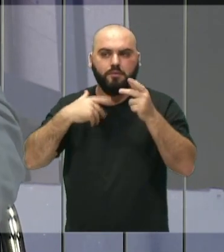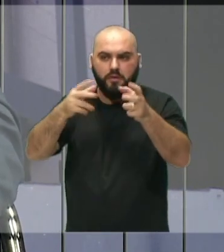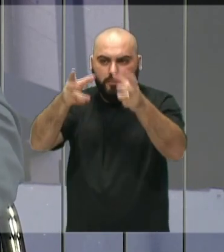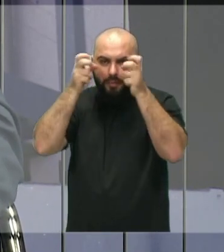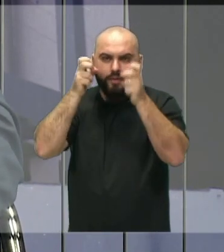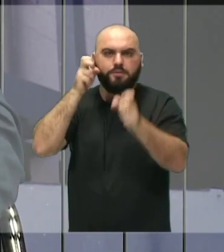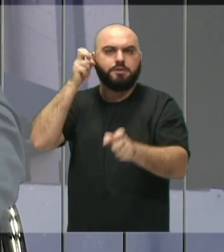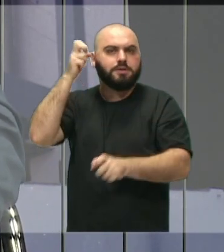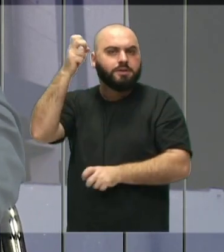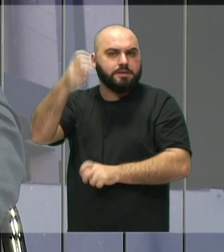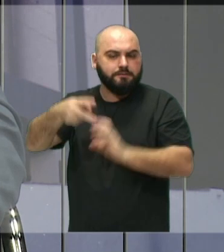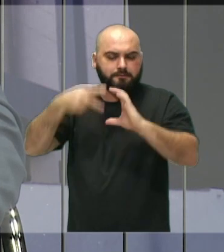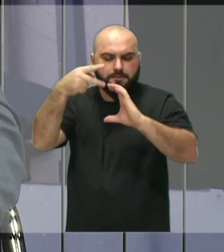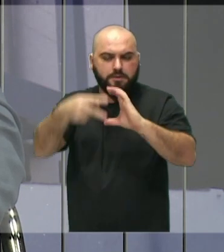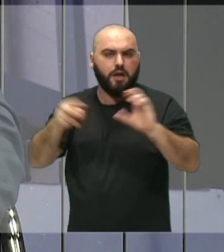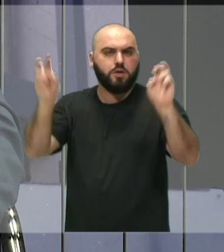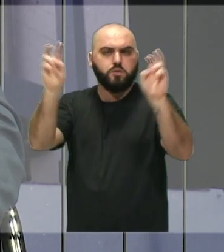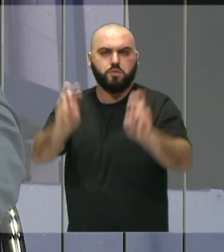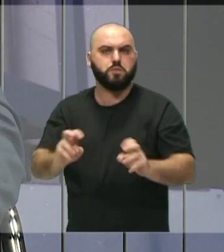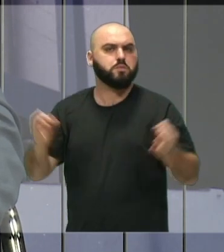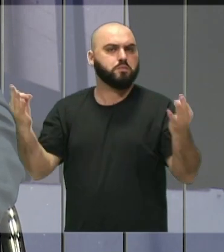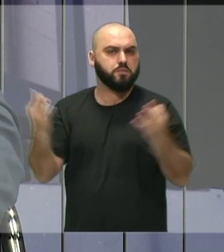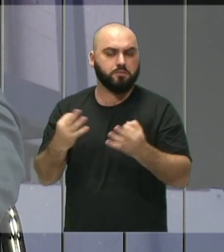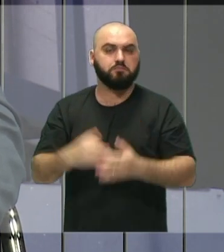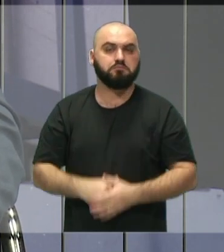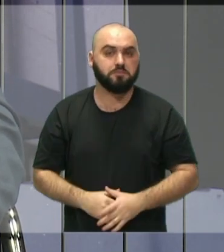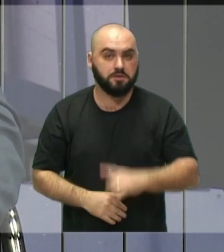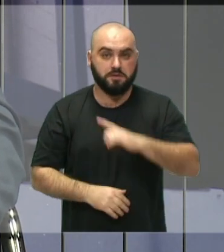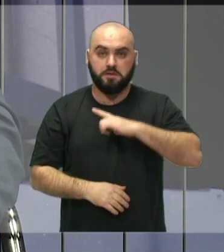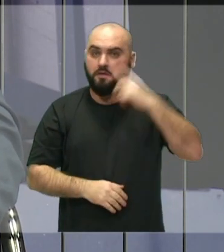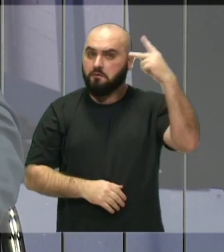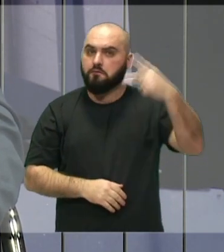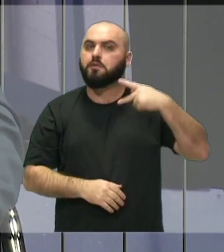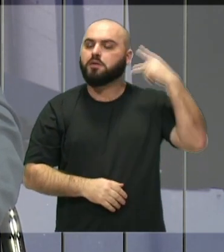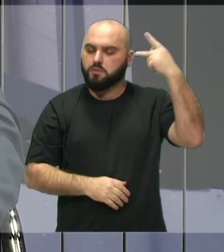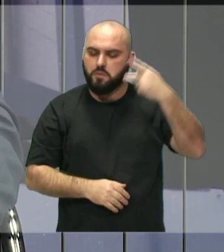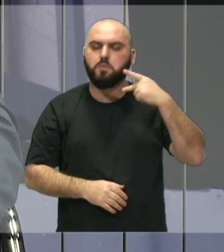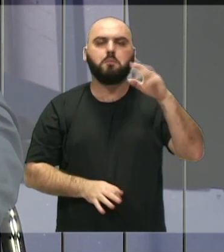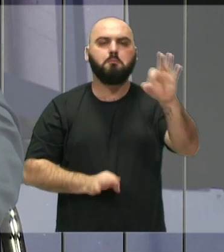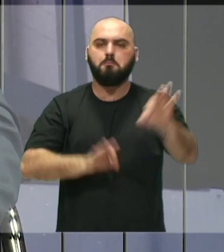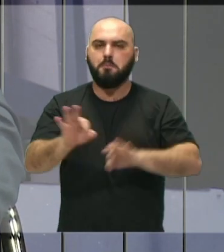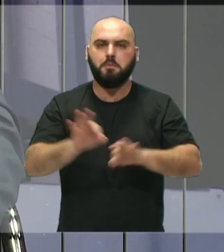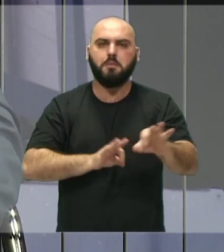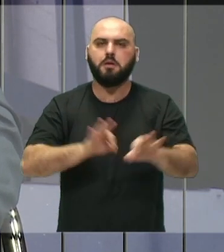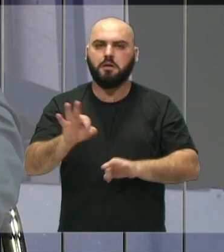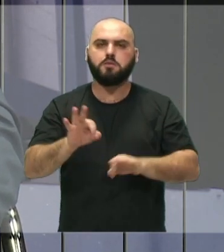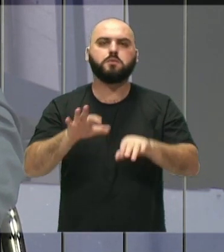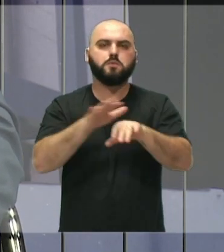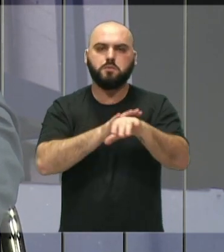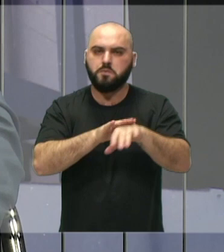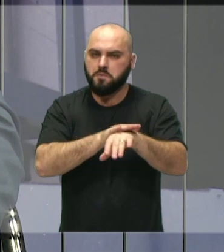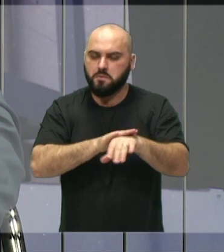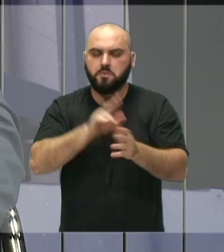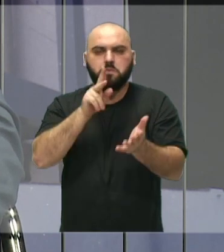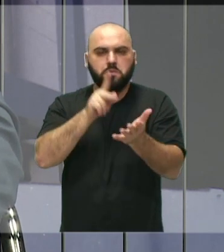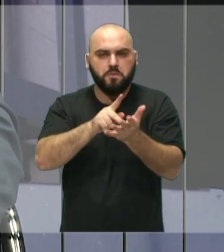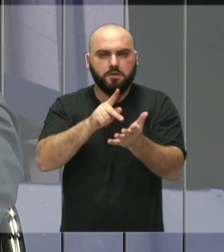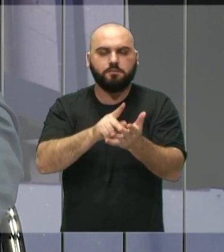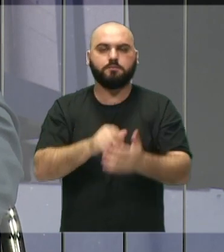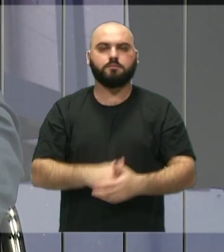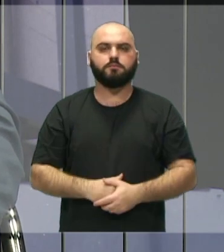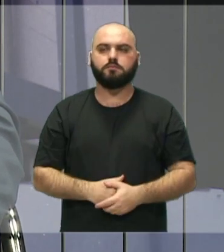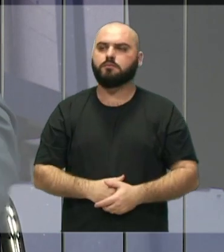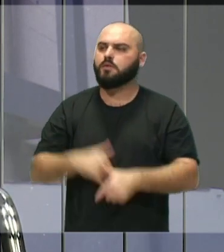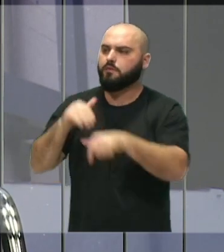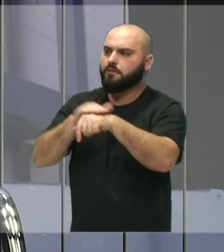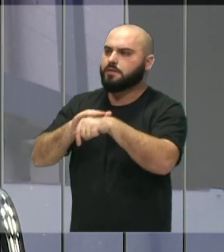rica em assuntos. Nós temos hoje vereadores extremamente preparados para essa discussão, né? Eu vinha conversando com o